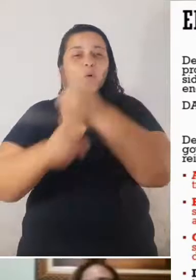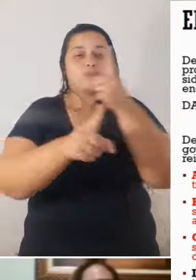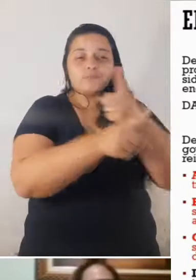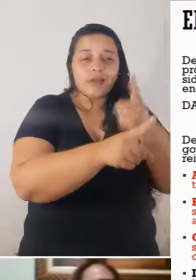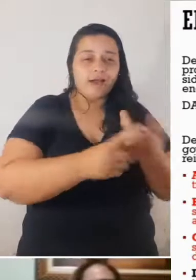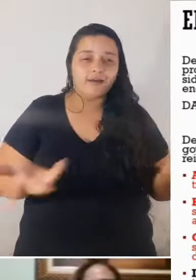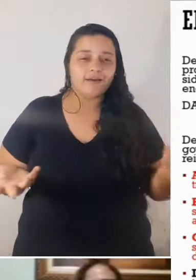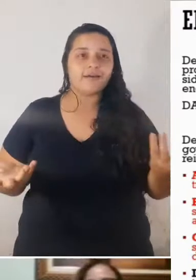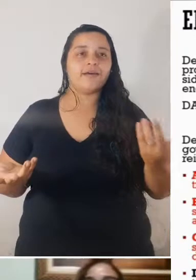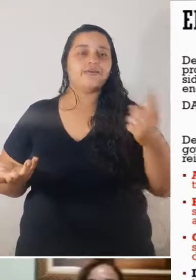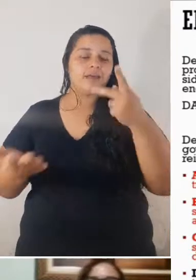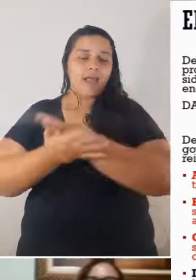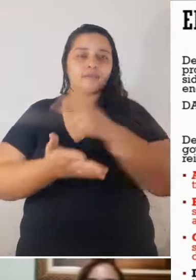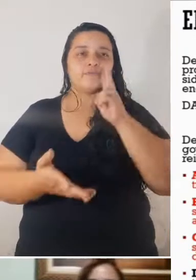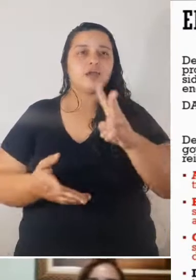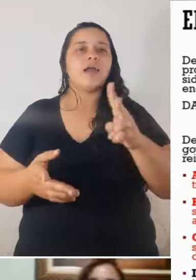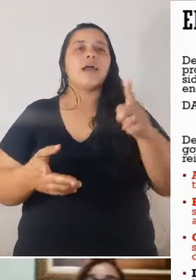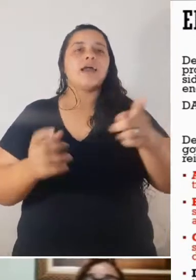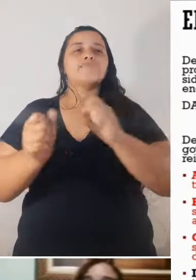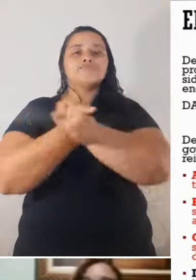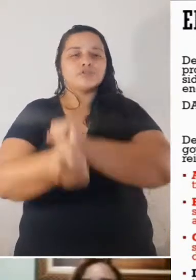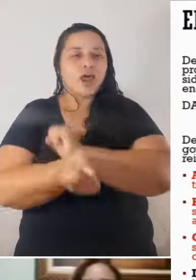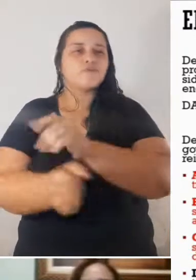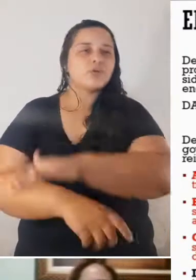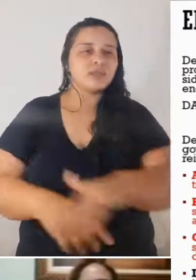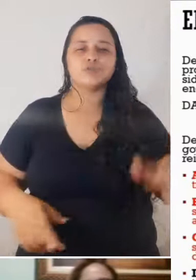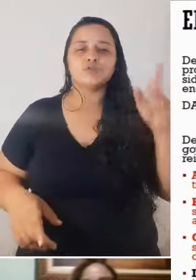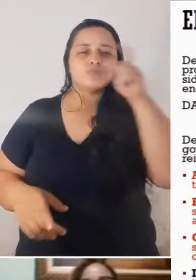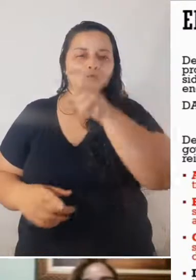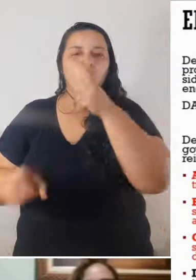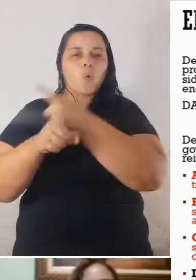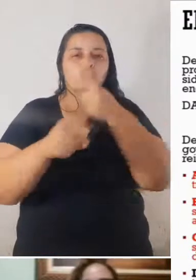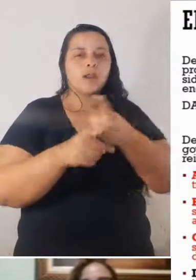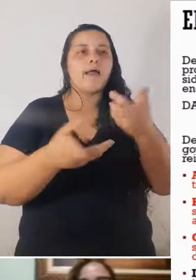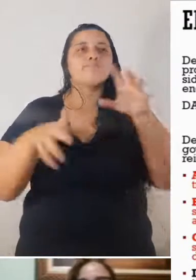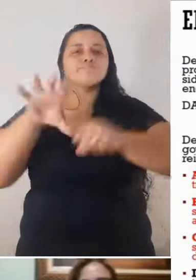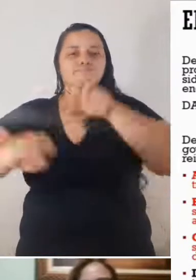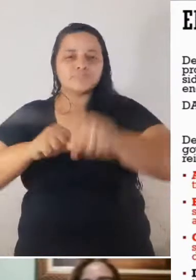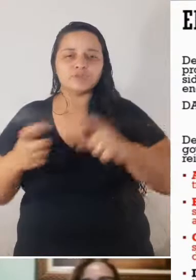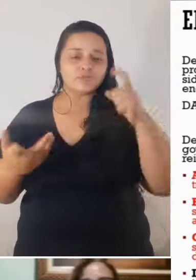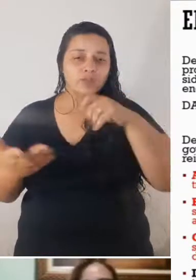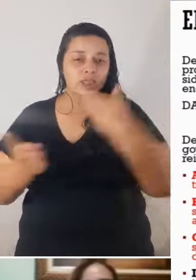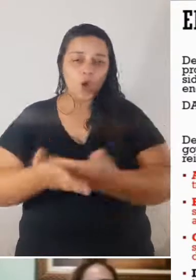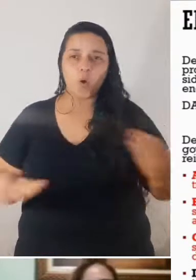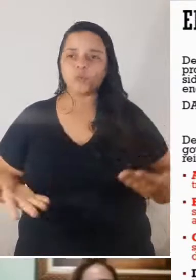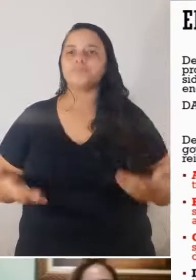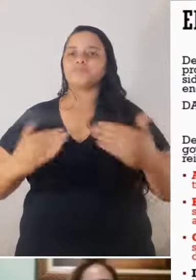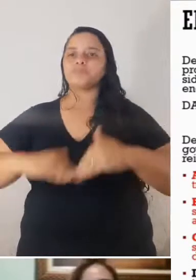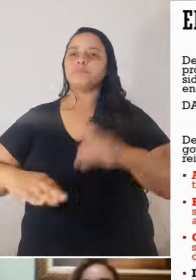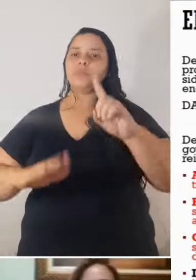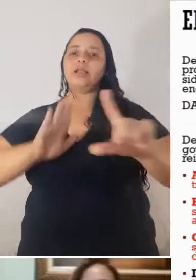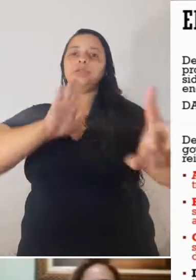análogos à escravidão, principalmente nas áreas mais interioranas do país. Letra D. A legislação e as